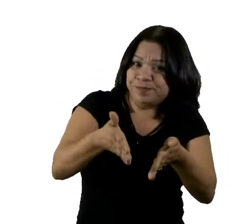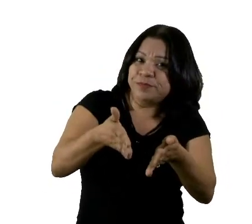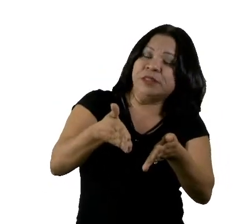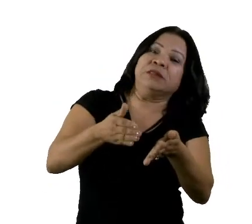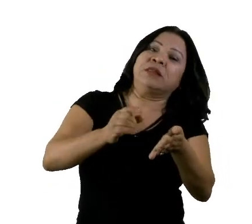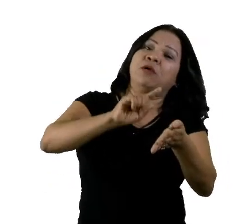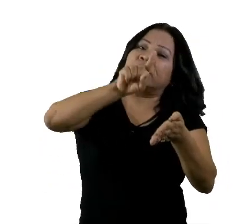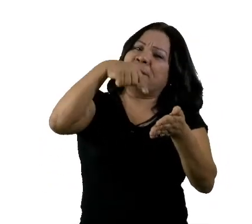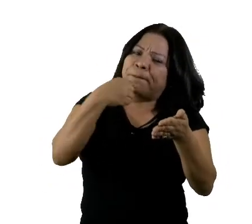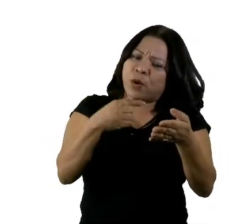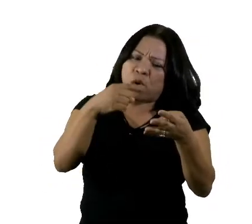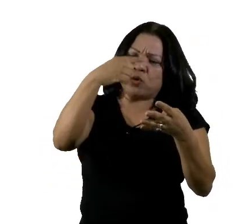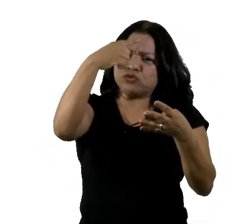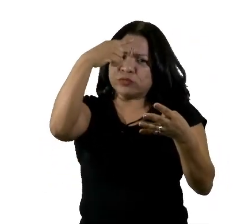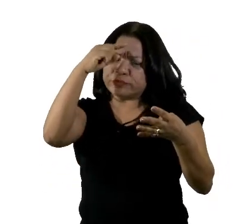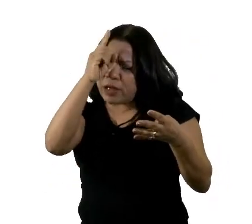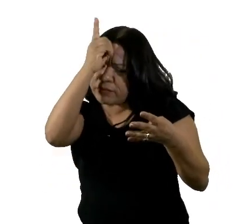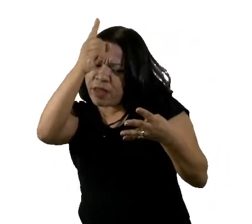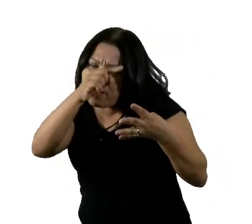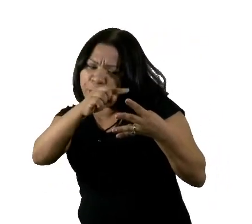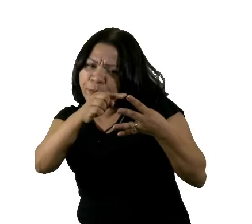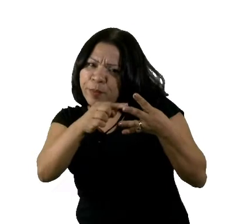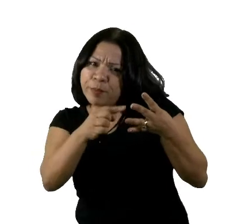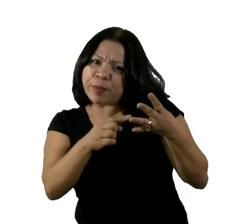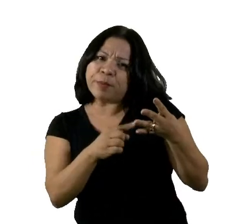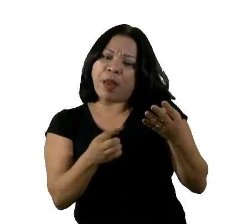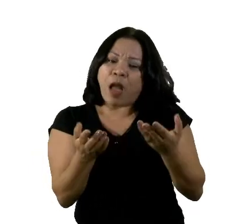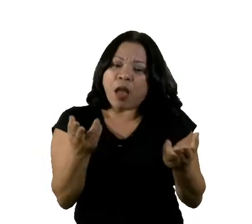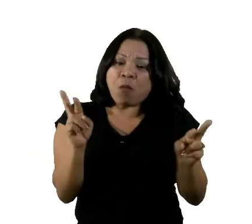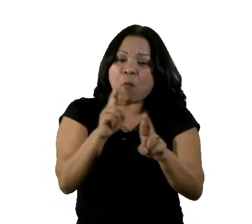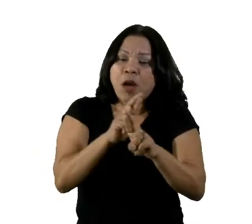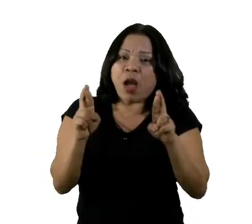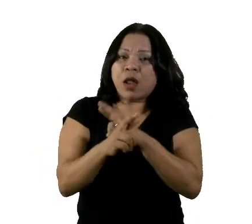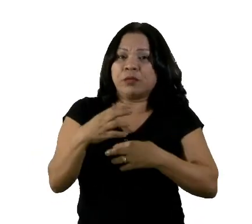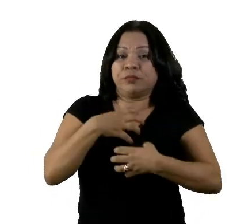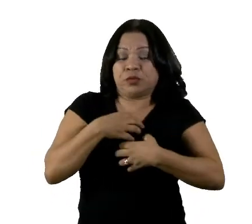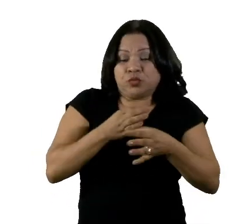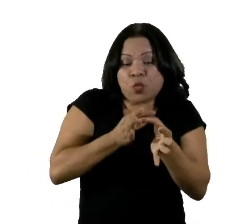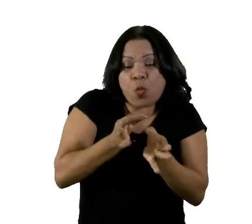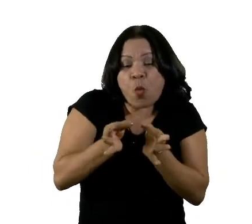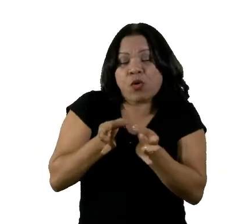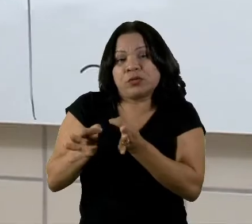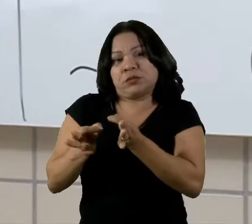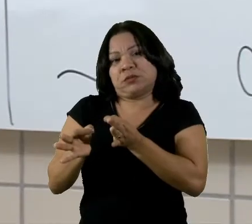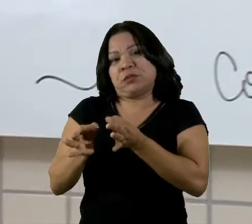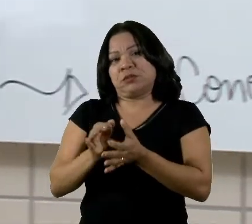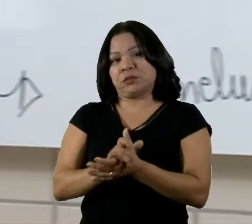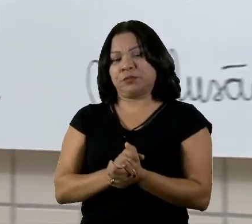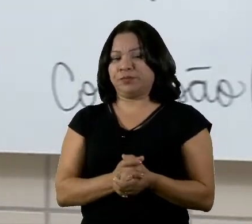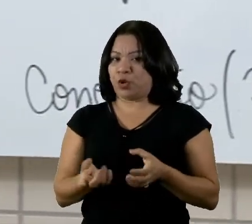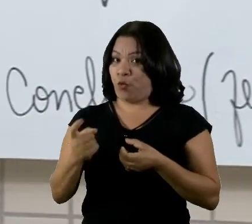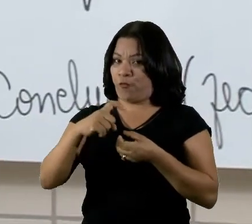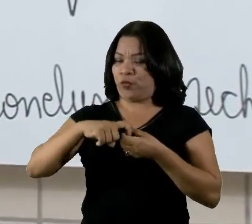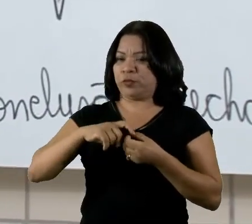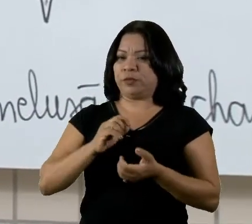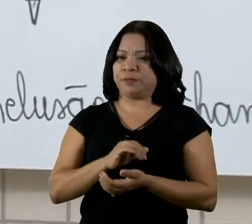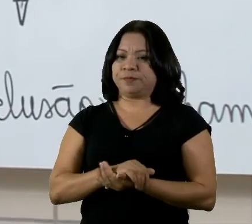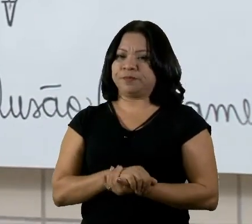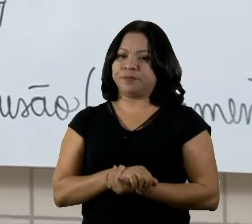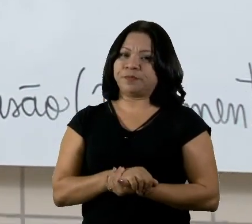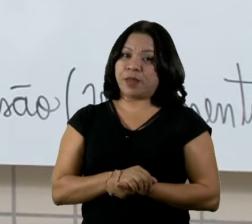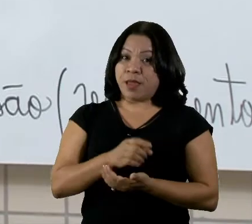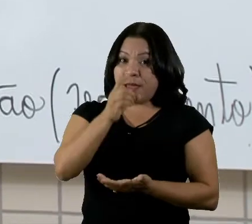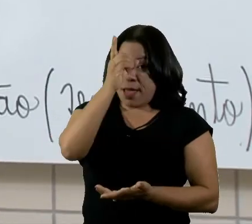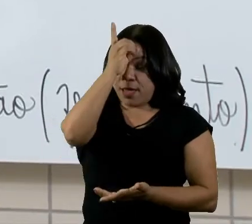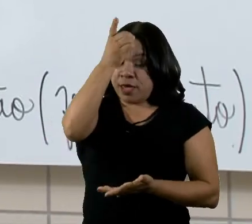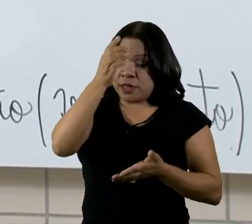secundárias que possuem entre si uma relação de sentido e uma organização. Voltou aqui. Ideia central,